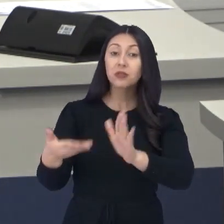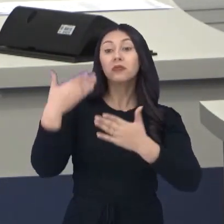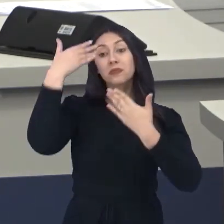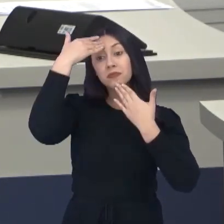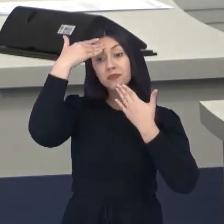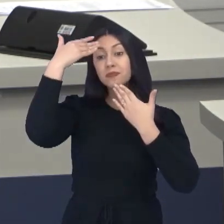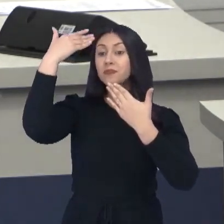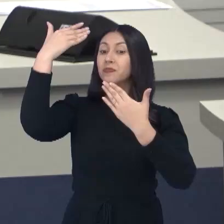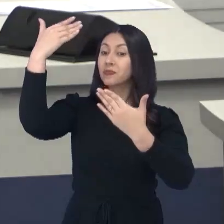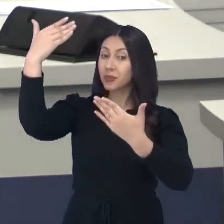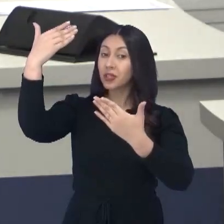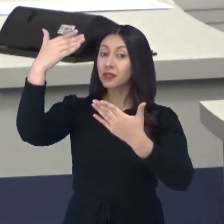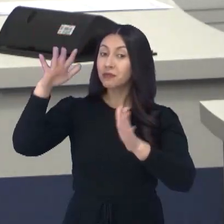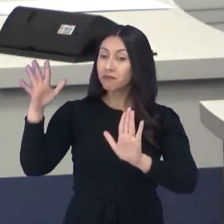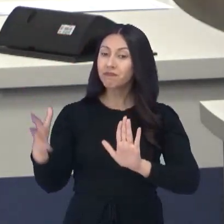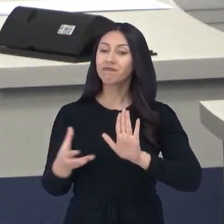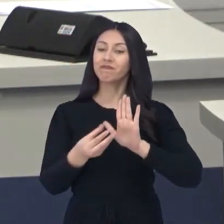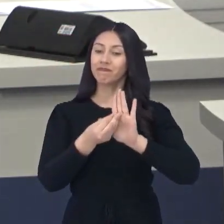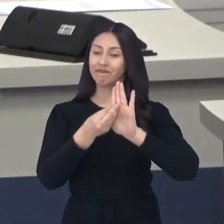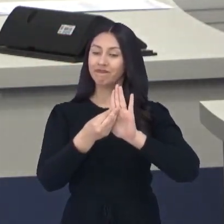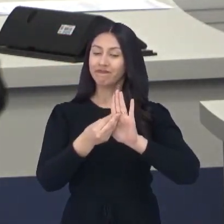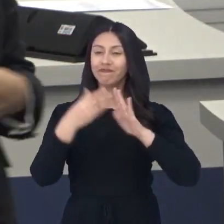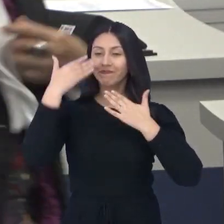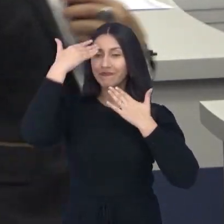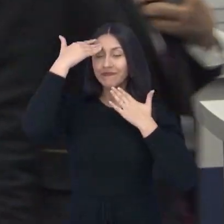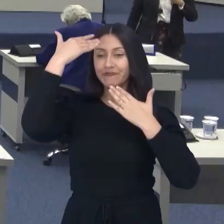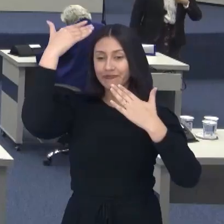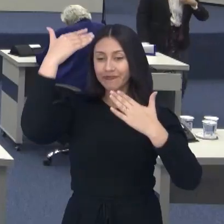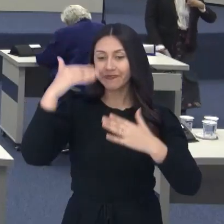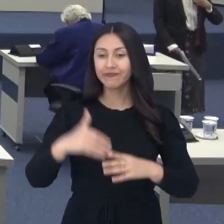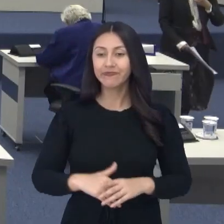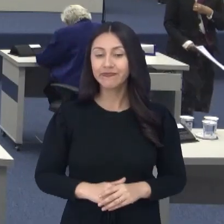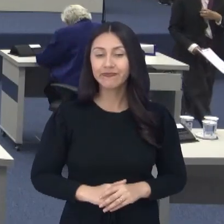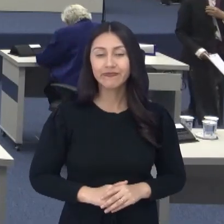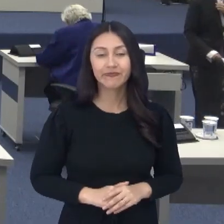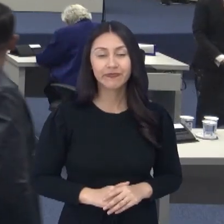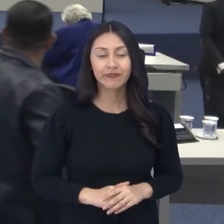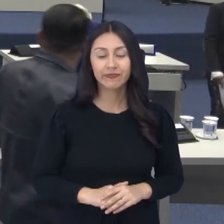aí, presidente, por incluir ele hoje na pauta. Obrigada.